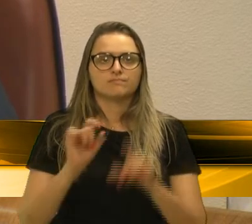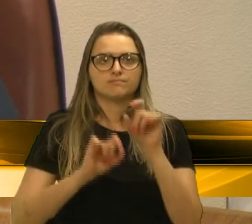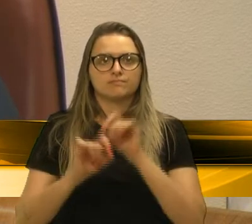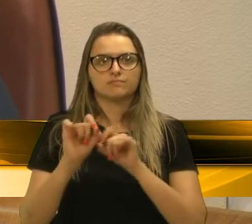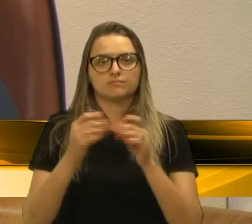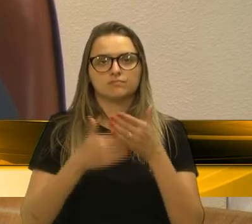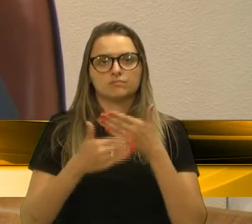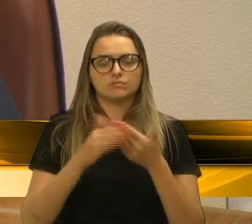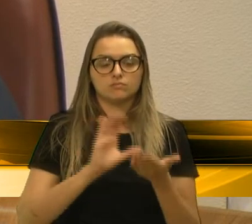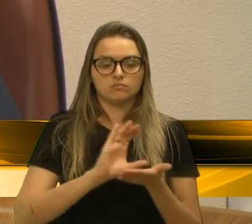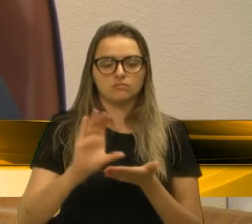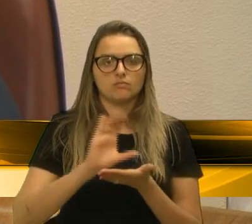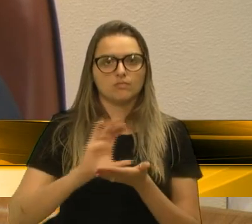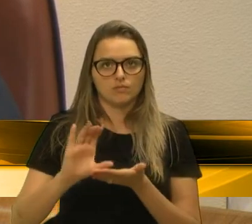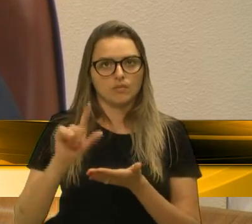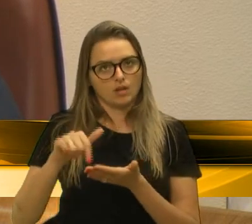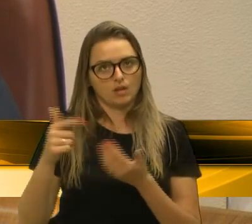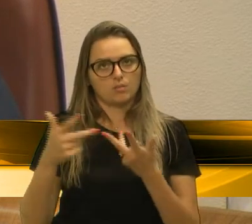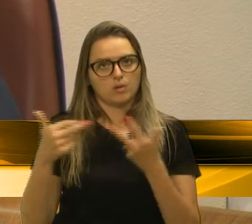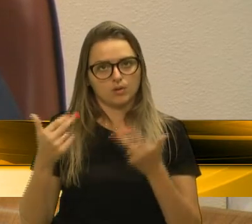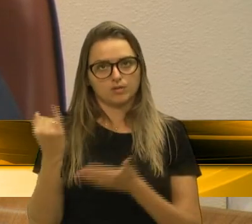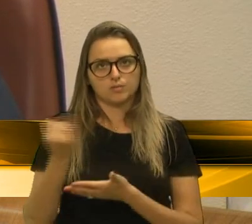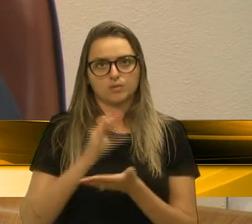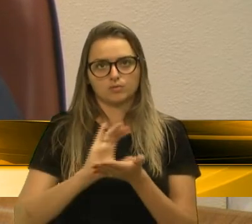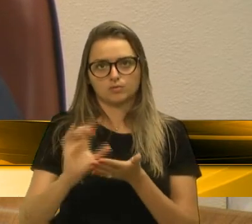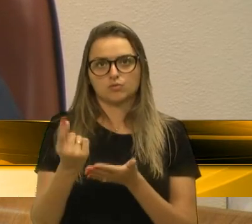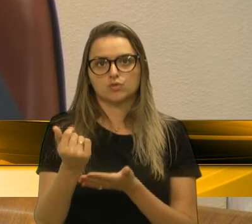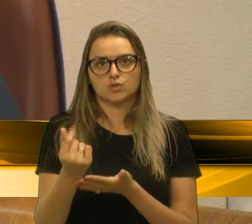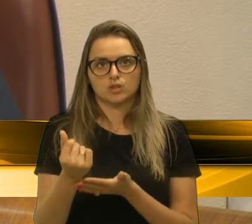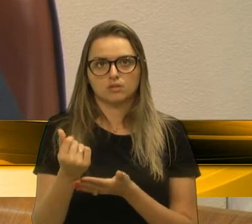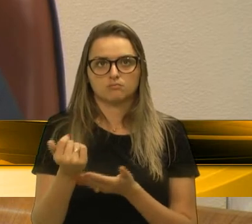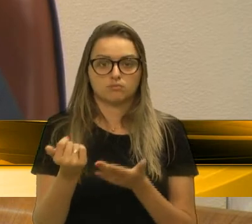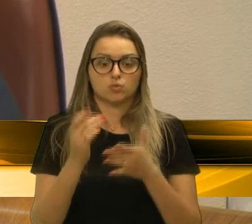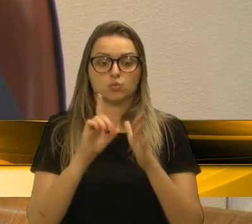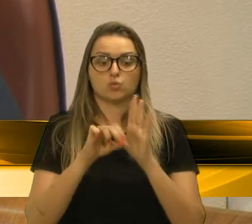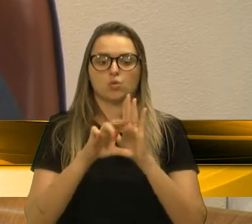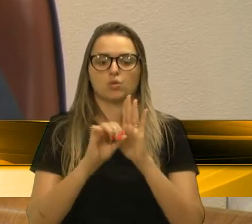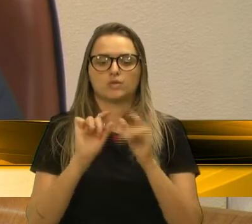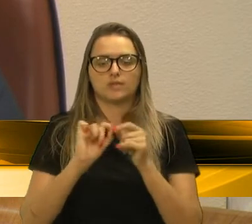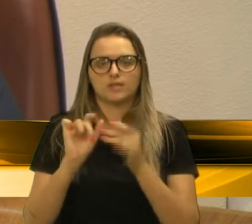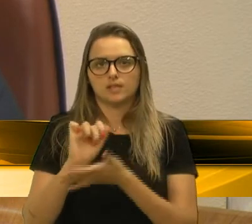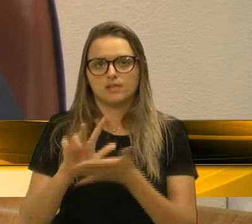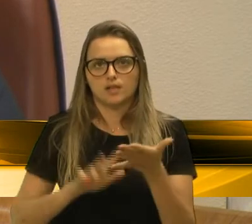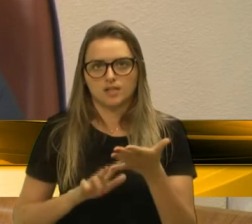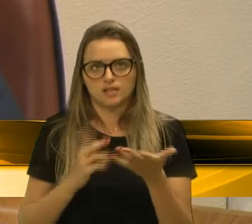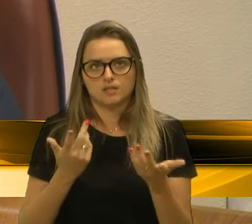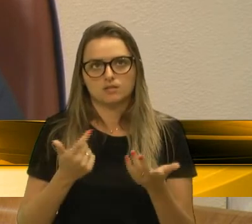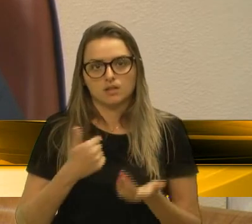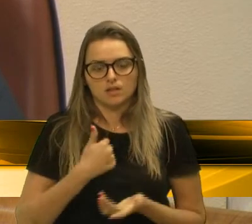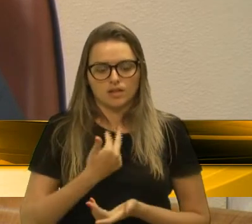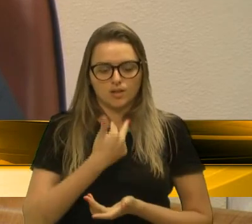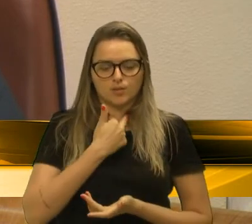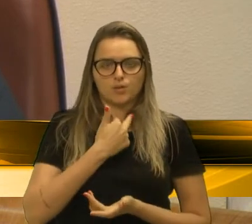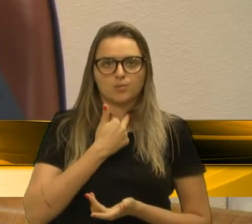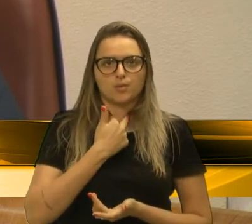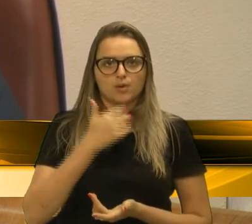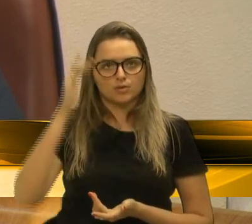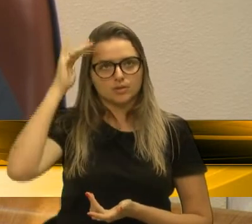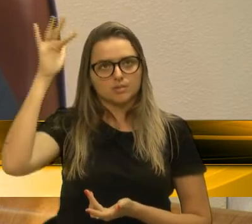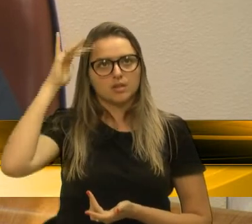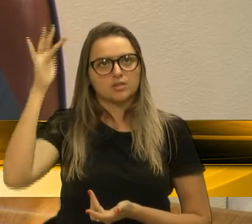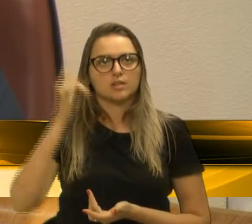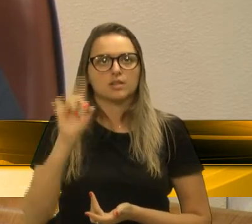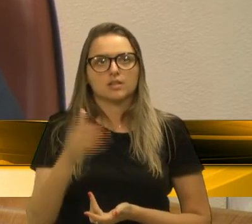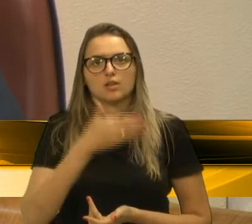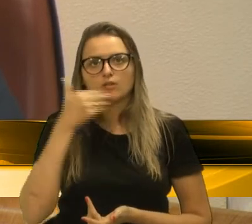investimento, sem dúvida, esse é um ponto importante. O empresário ele vai ter que fazer essa análise e ver se vale a pena. O que eu não posso fazer é imaginar, bom, não vai valer a pena, eu